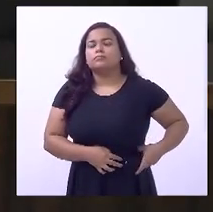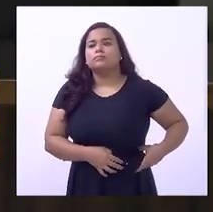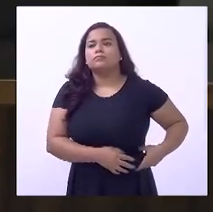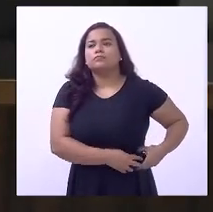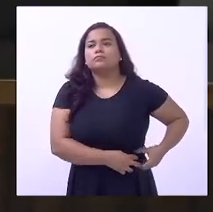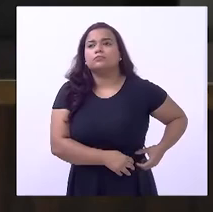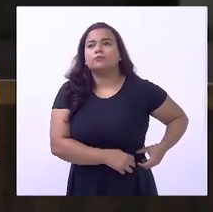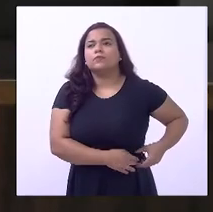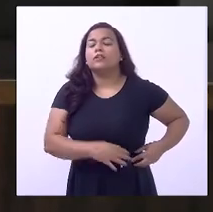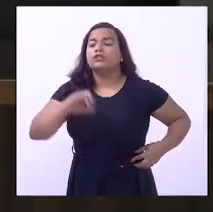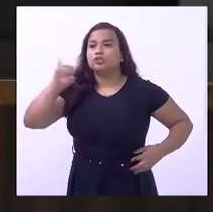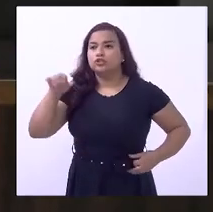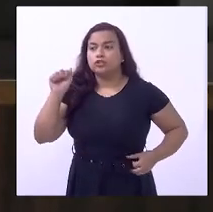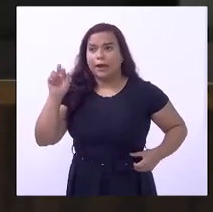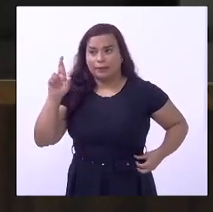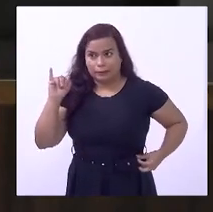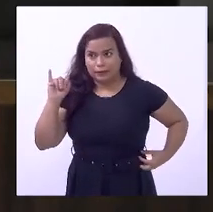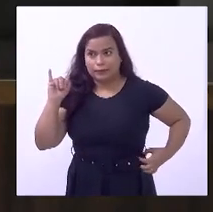Jari,